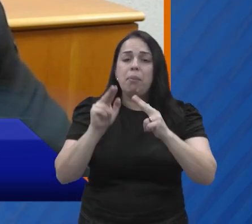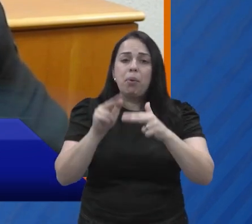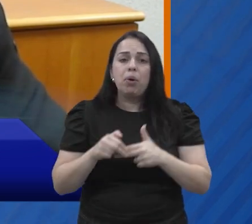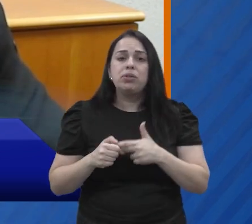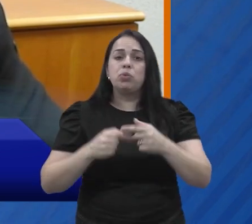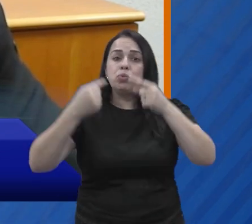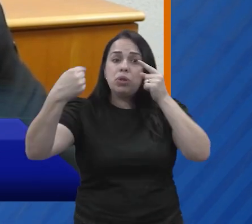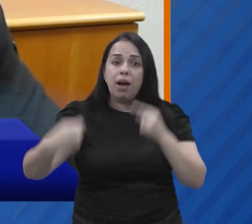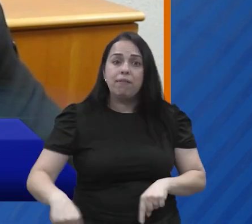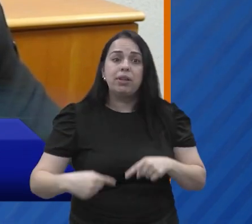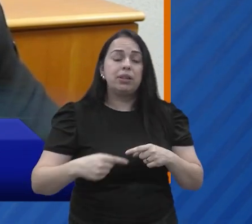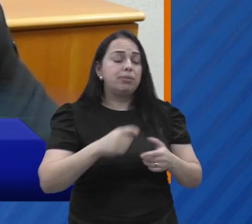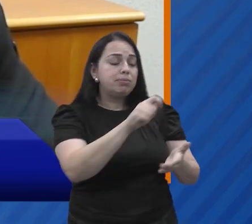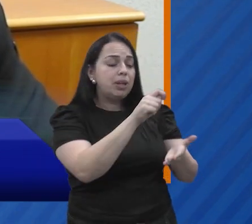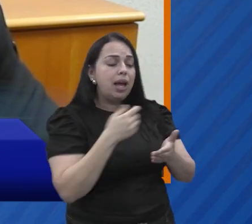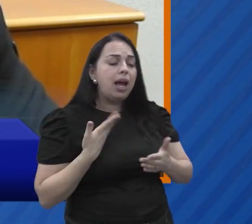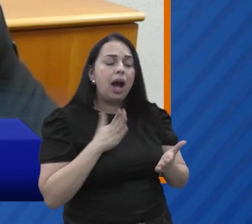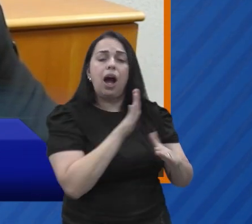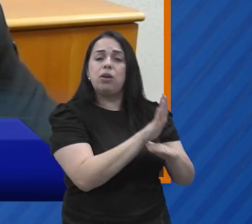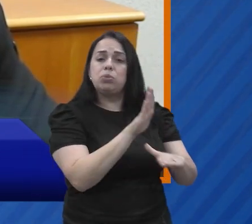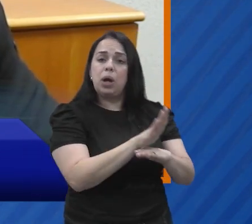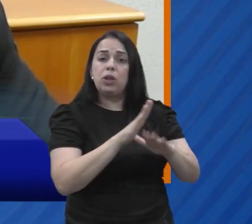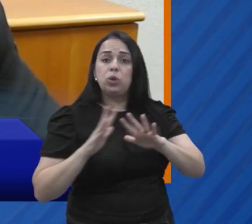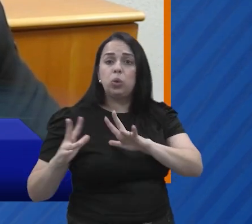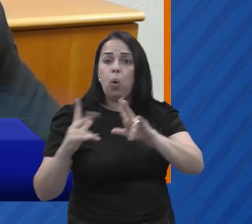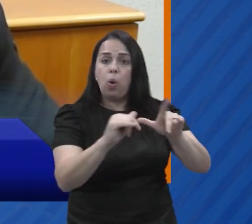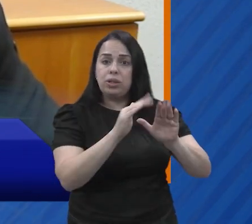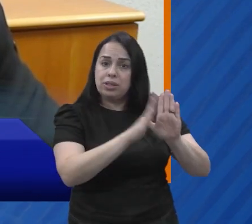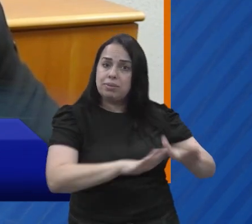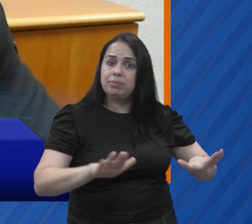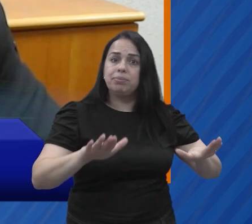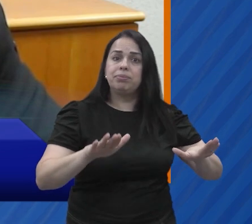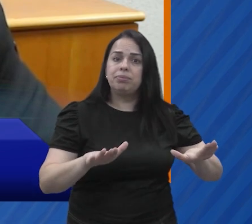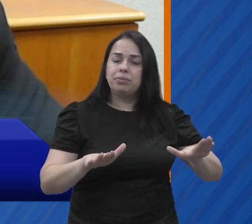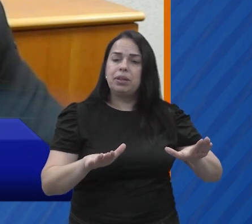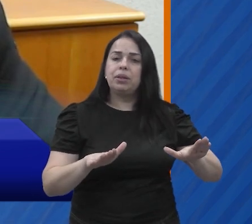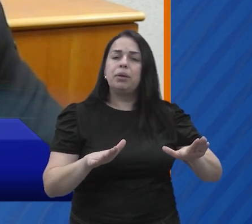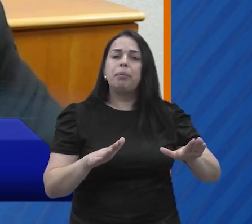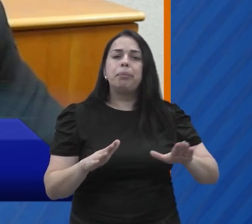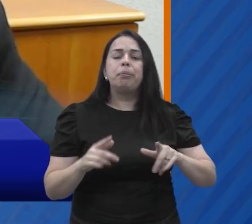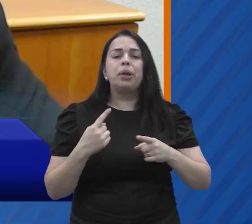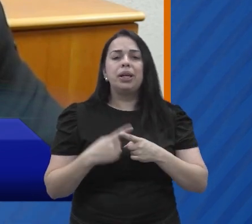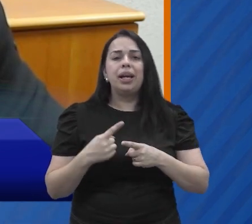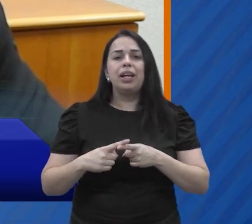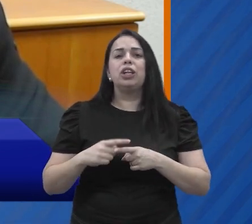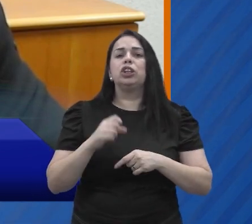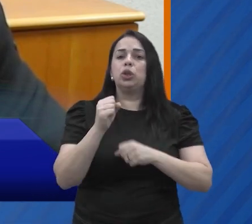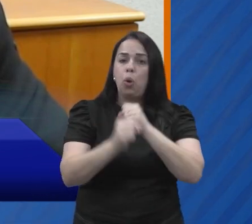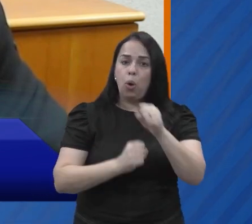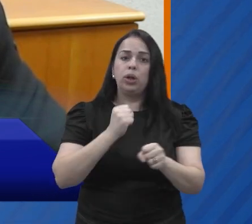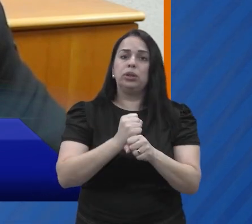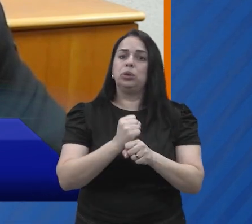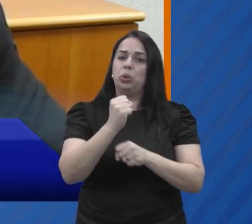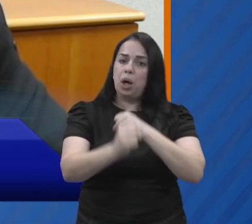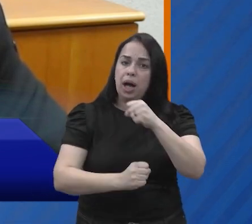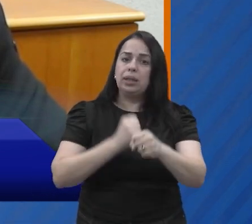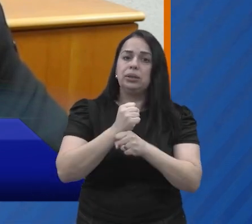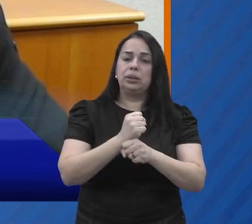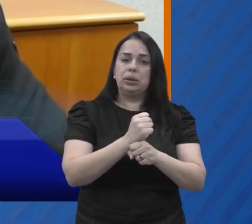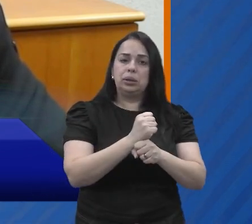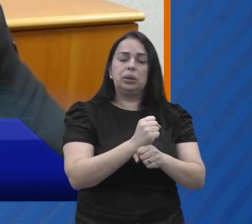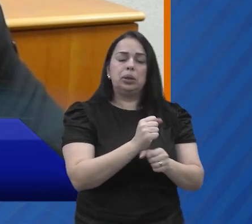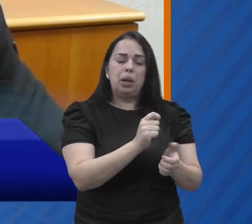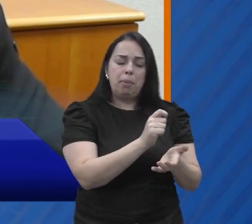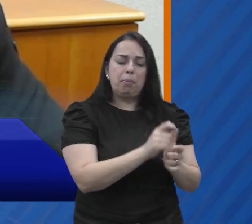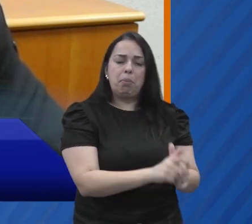no outro ano com certeza eu escrevo. Então, assim, nosso desafio é atender todas essas crianças que